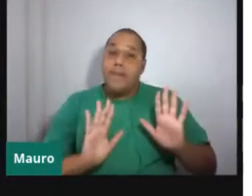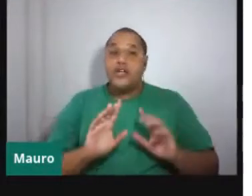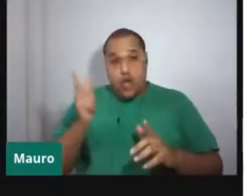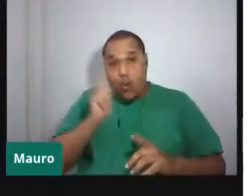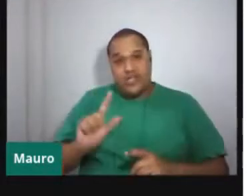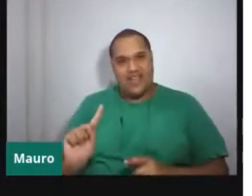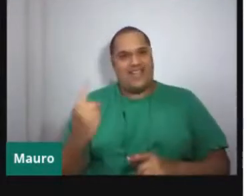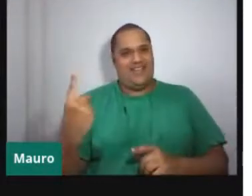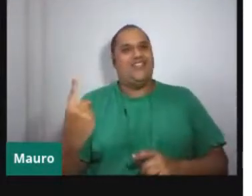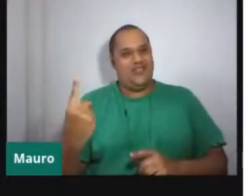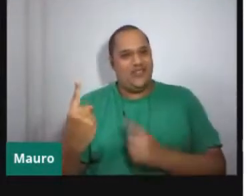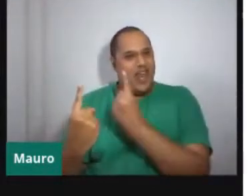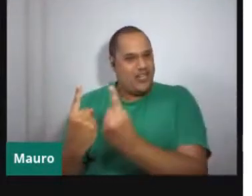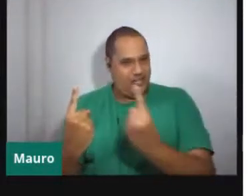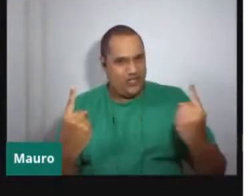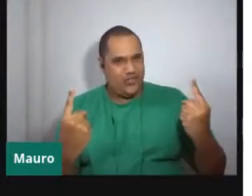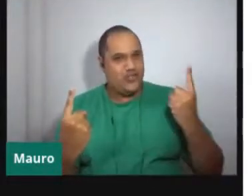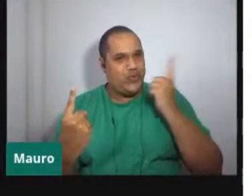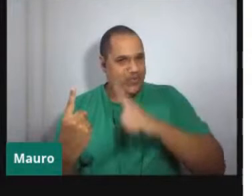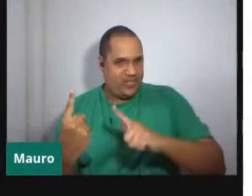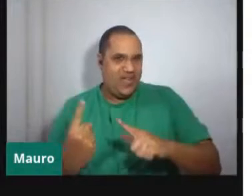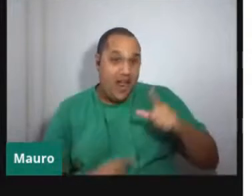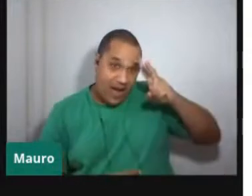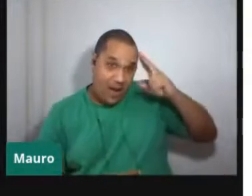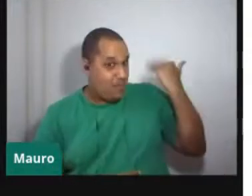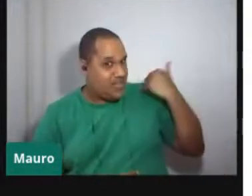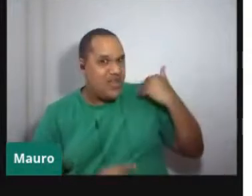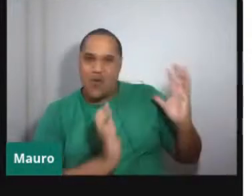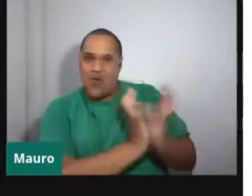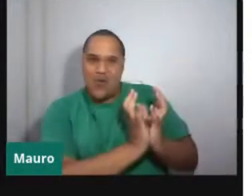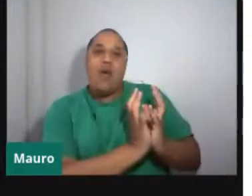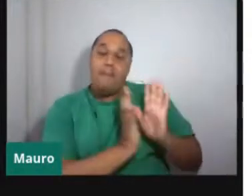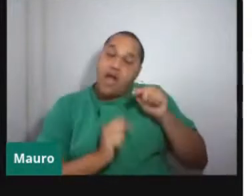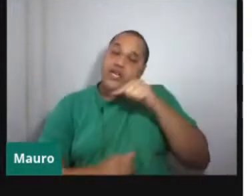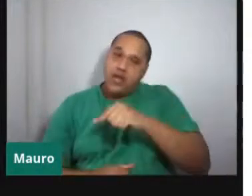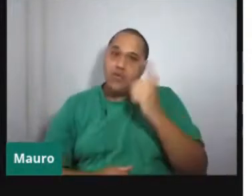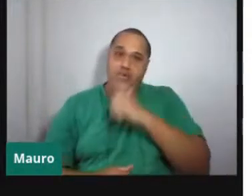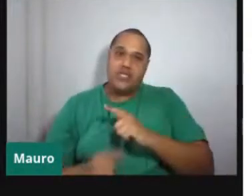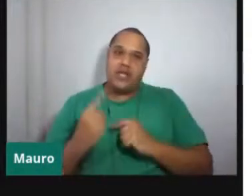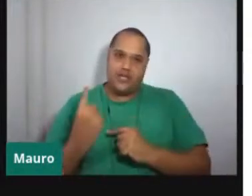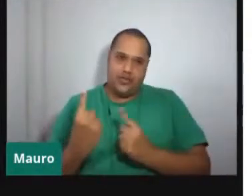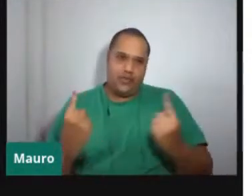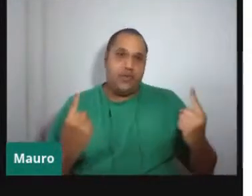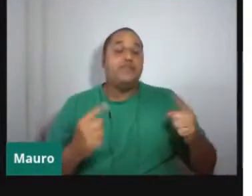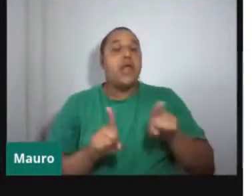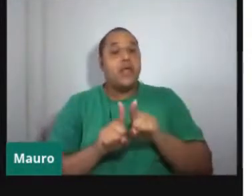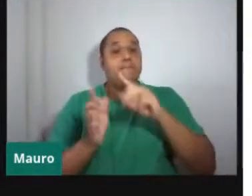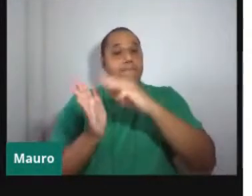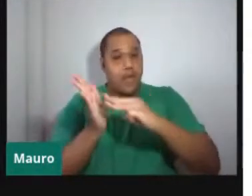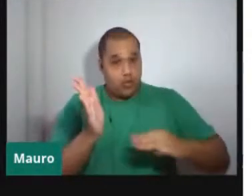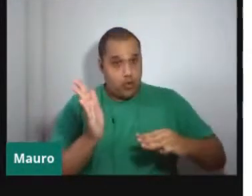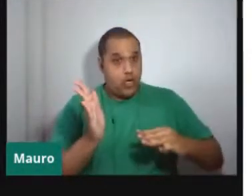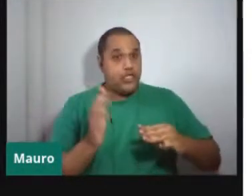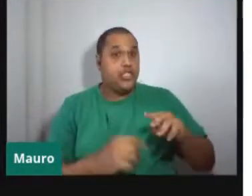a nível de grupo e não individual, né. Eu tinha levantado isso como um problema. E as metodologias de IA aplicadas à neuroimagem